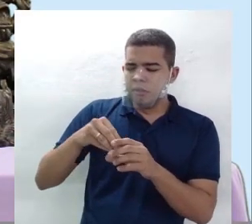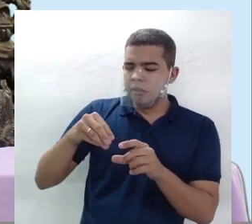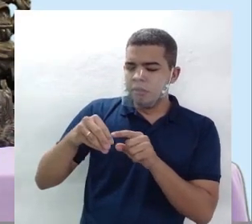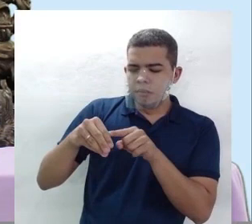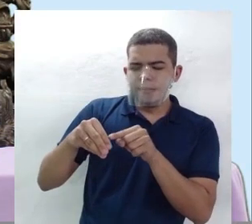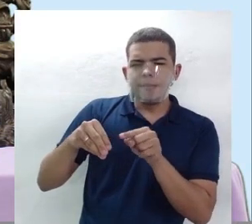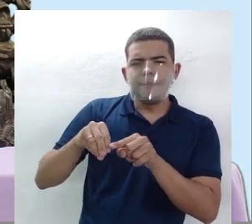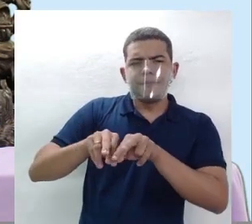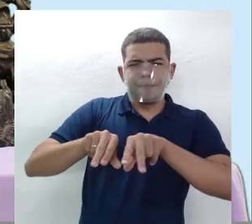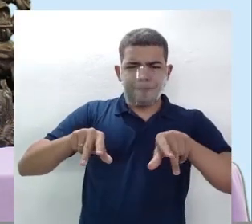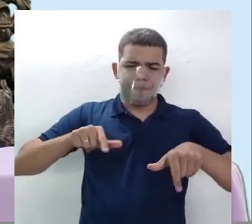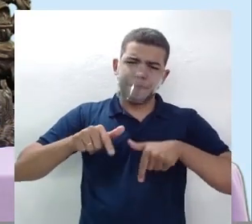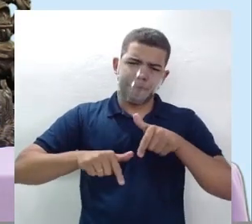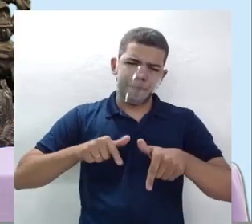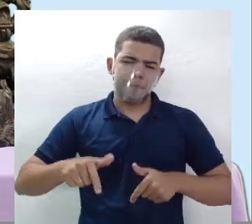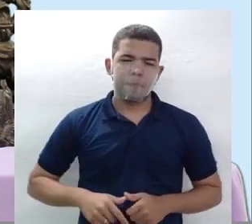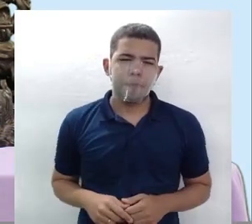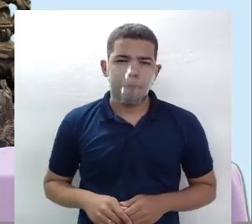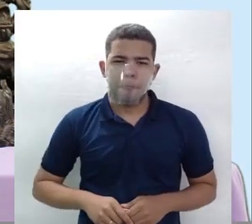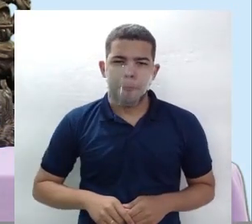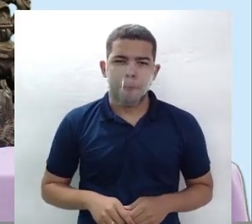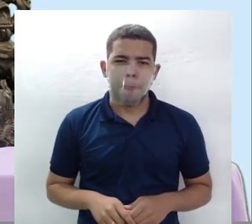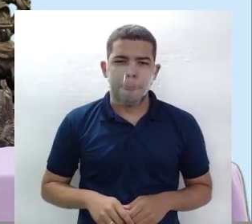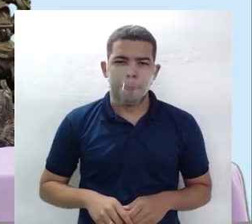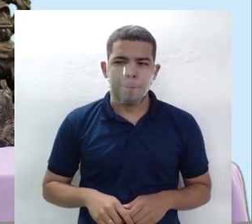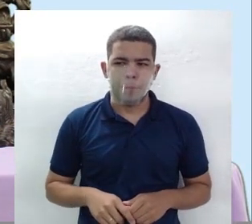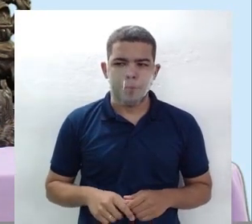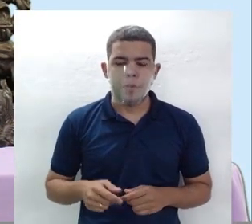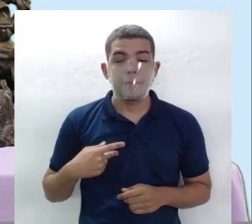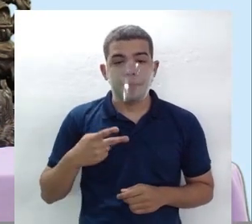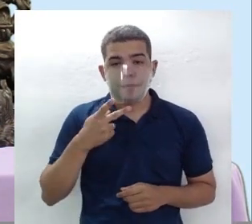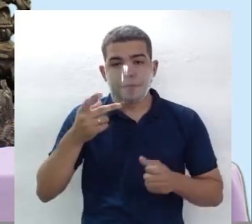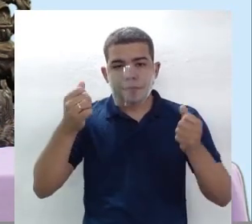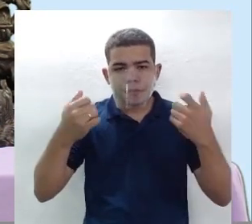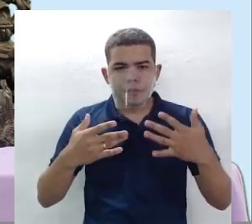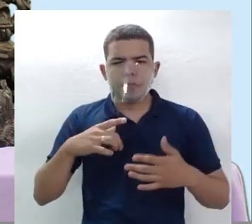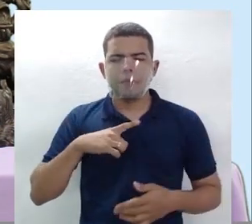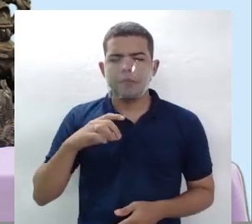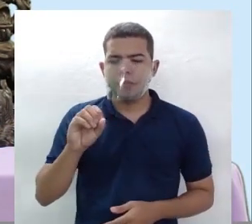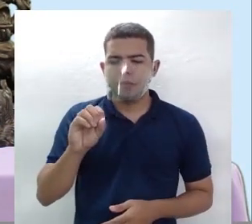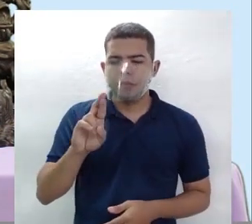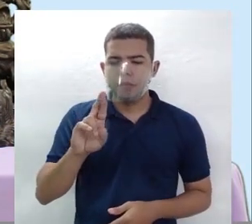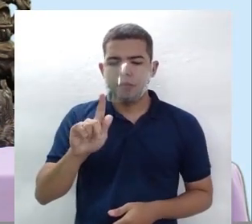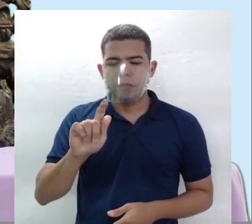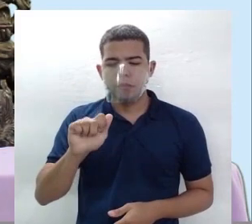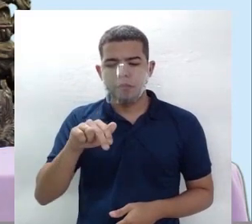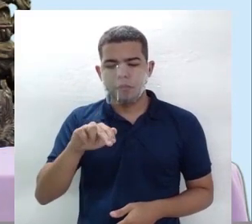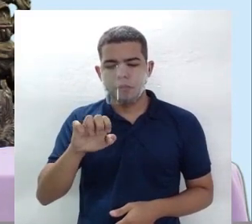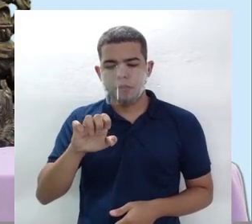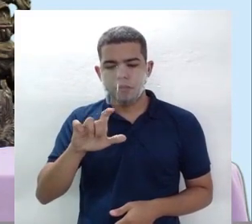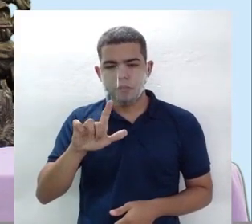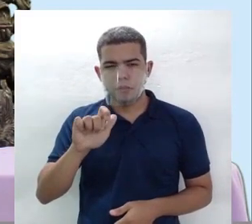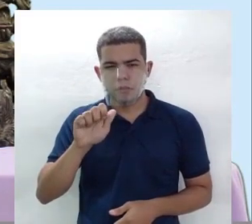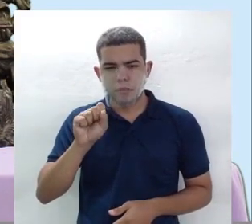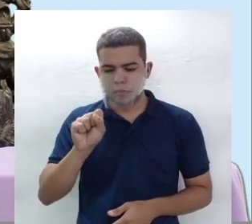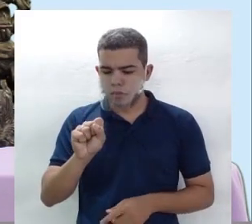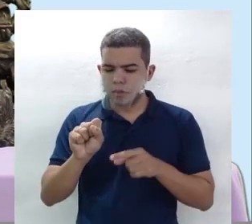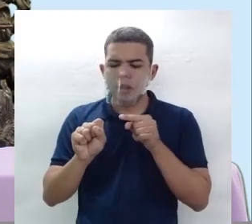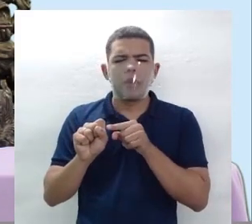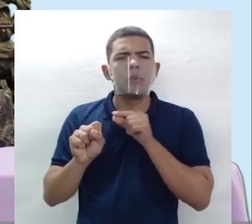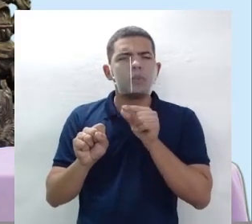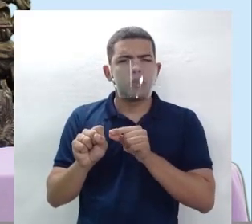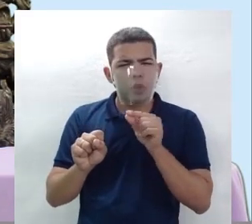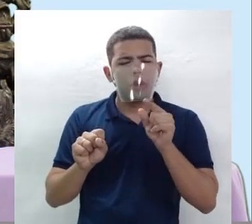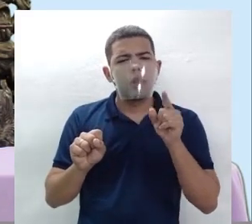funções. Então, eu falei para vocês que as organelas, elas são formadas por moléculas. E